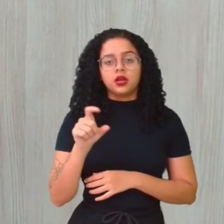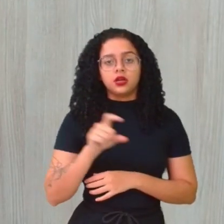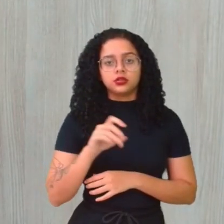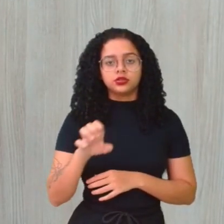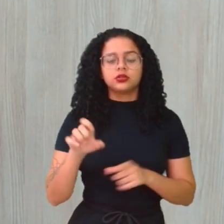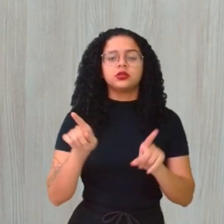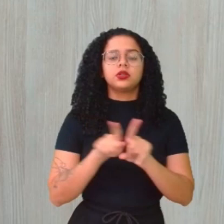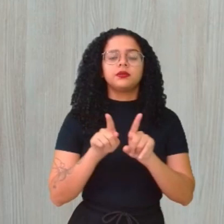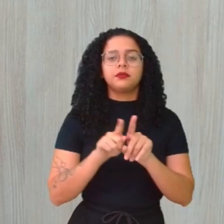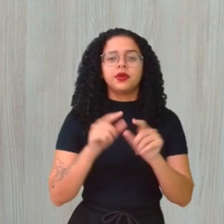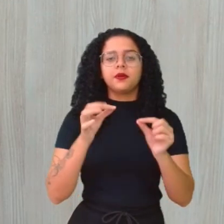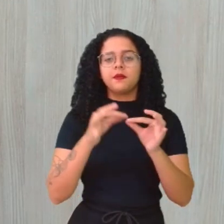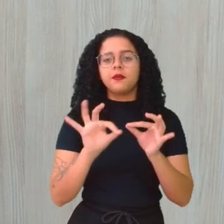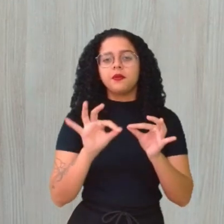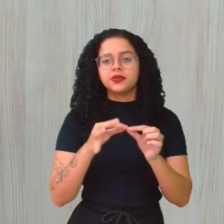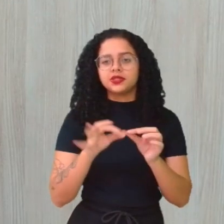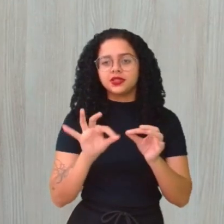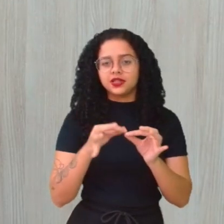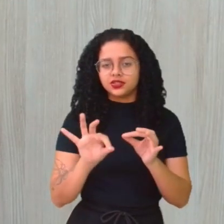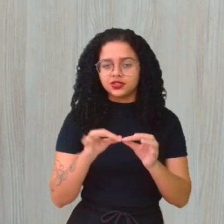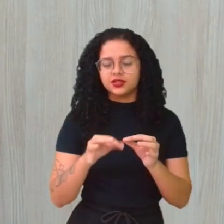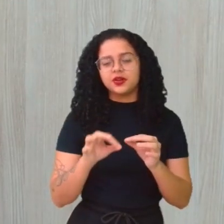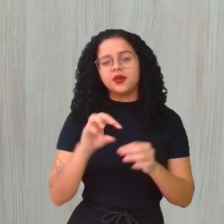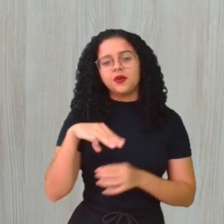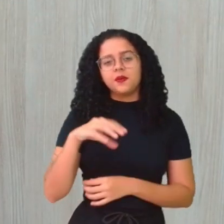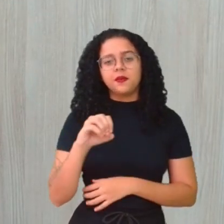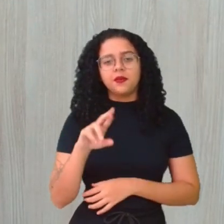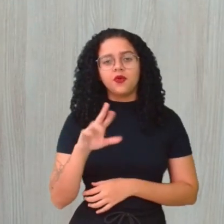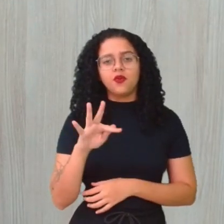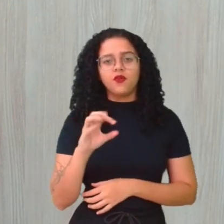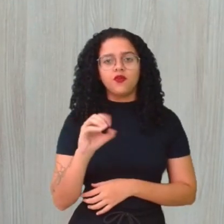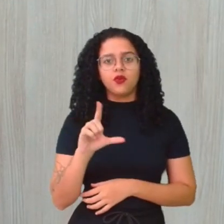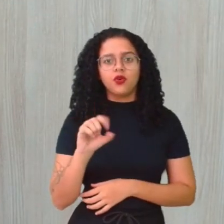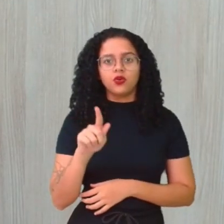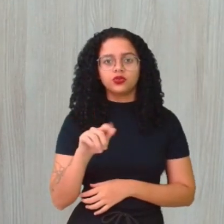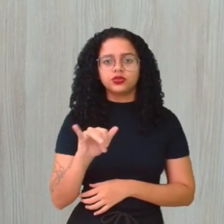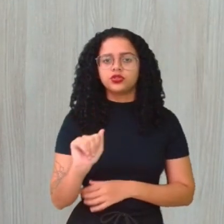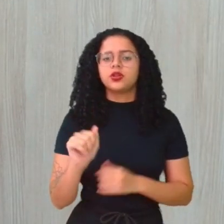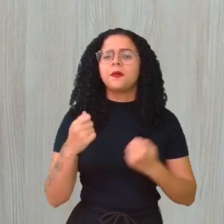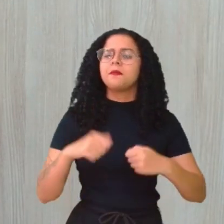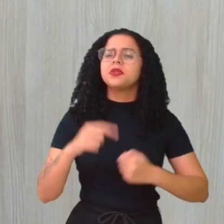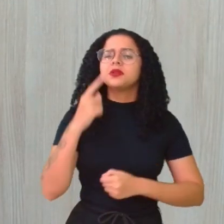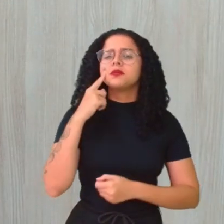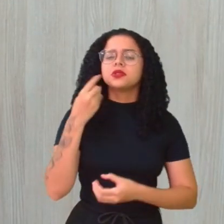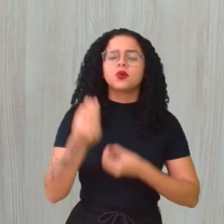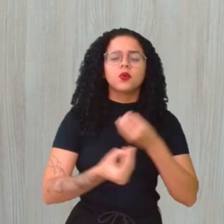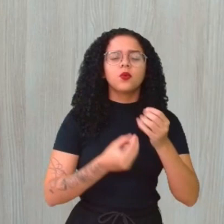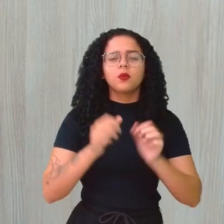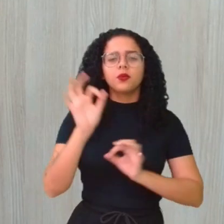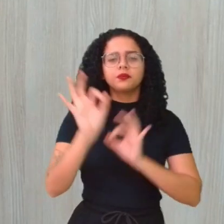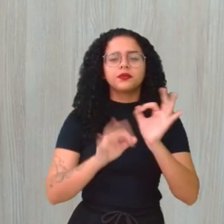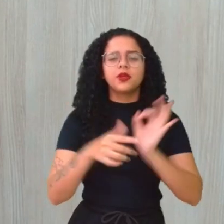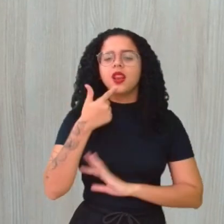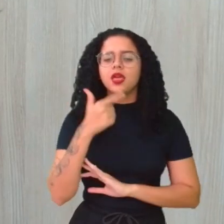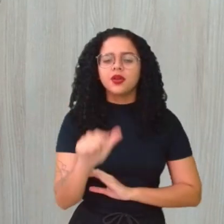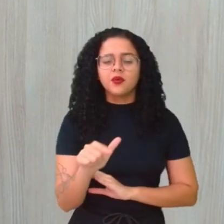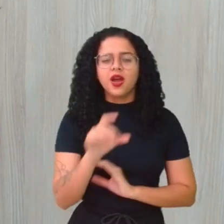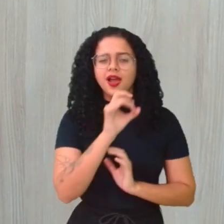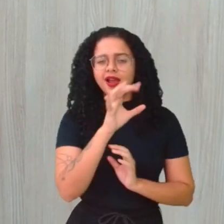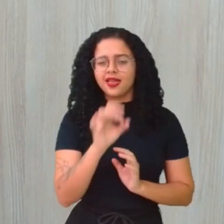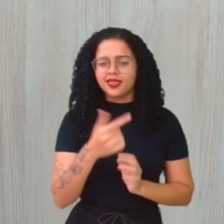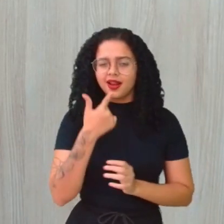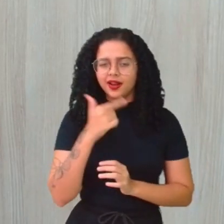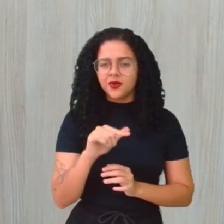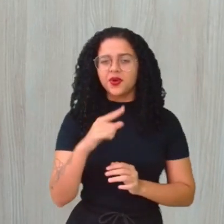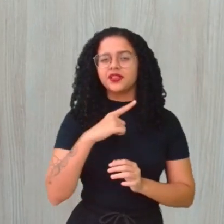assim, para mim, na linguagem verbal, a gente precisa pensar em como é que a gente vai organizar aí esses algoritmos, né,